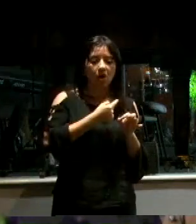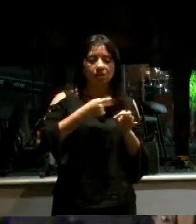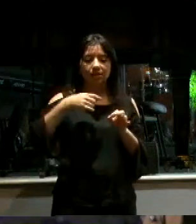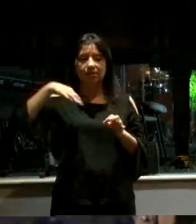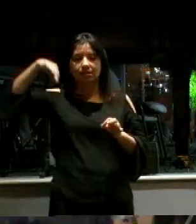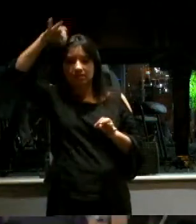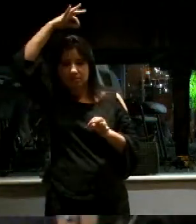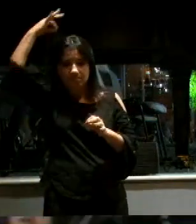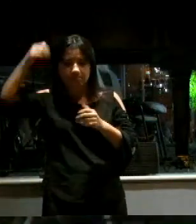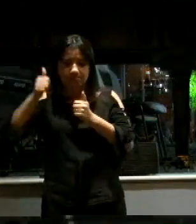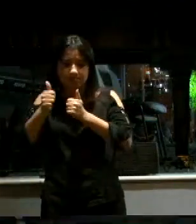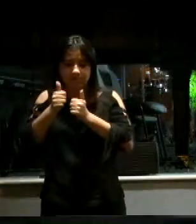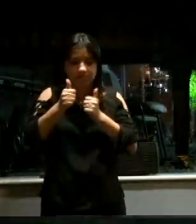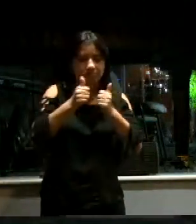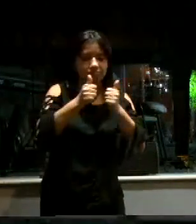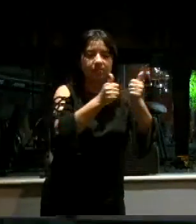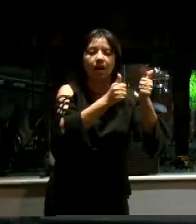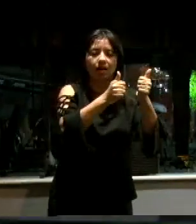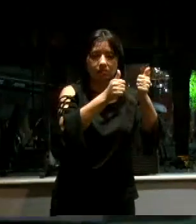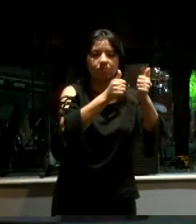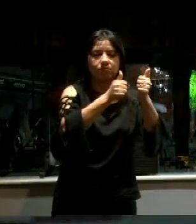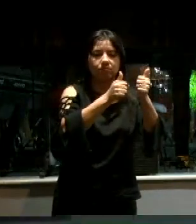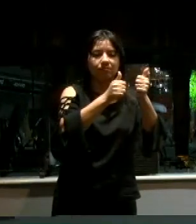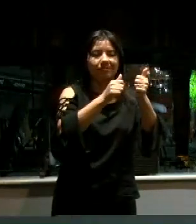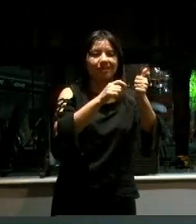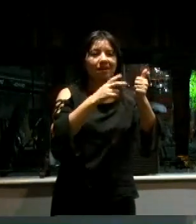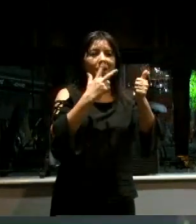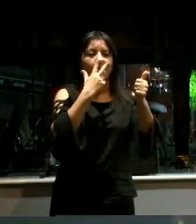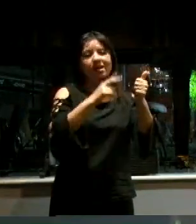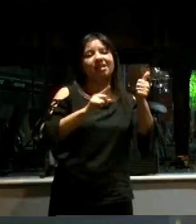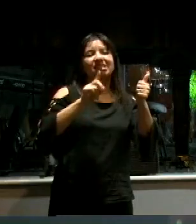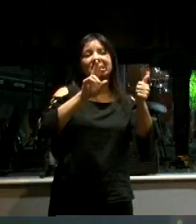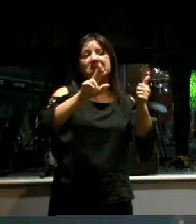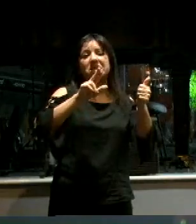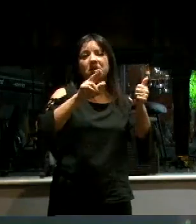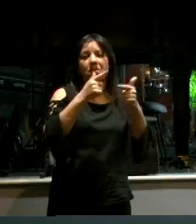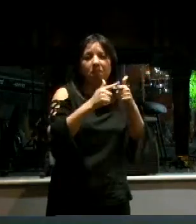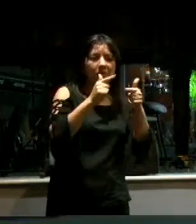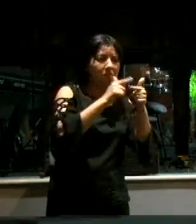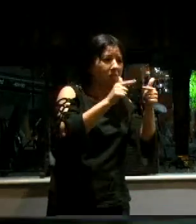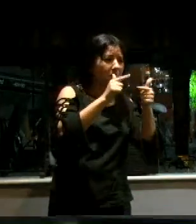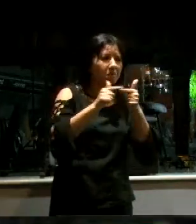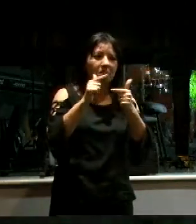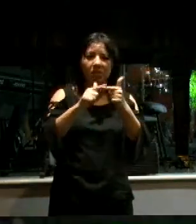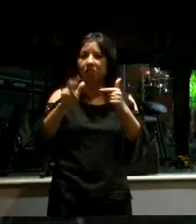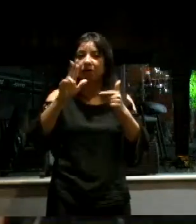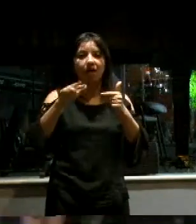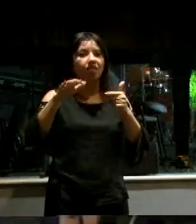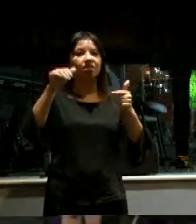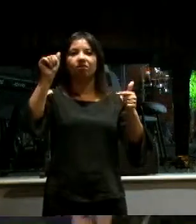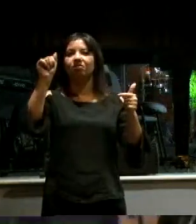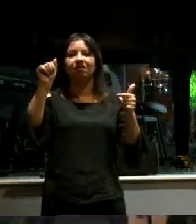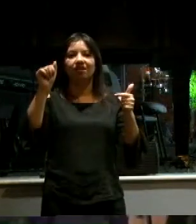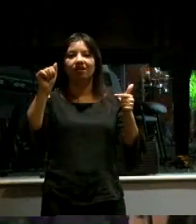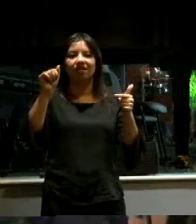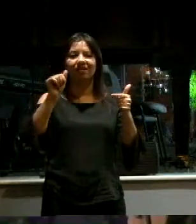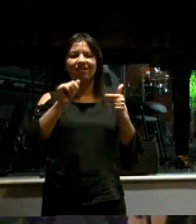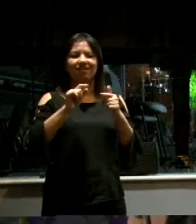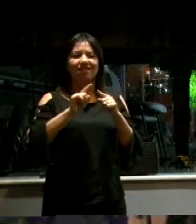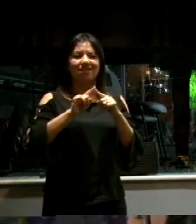a ideia de que nós nunca vamos ter problemas e que nunca vamos encontrar